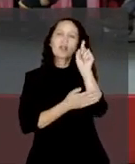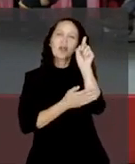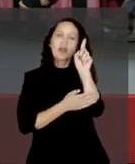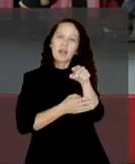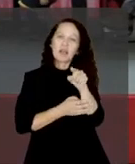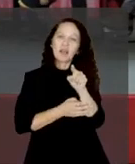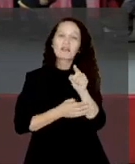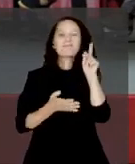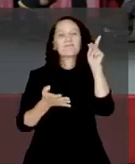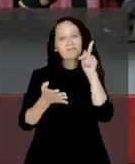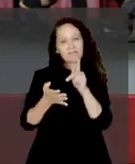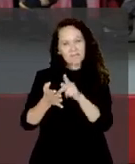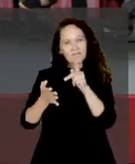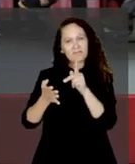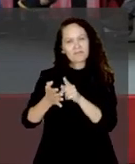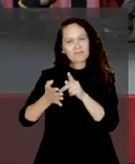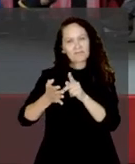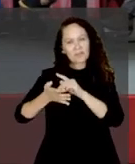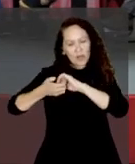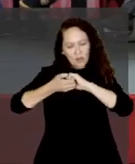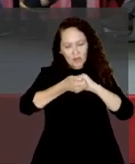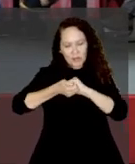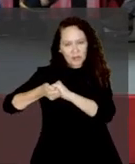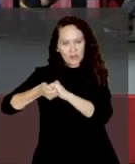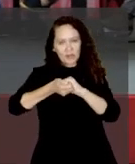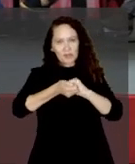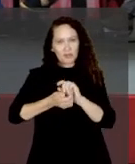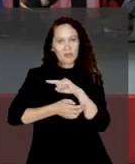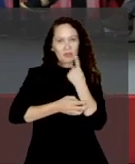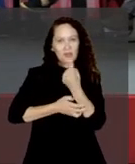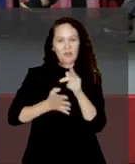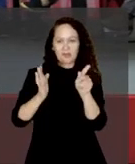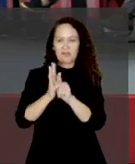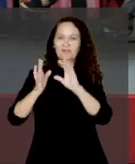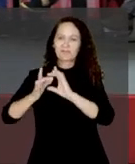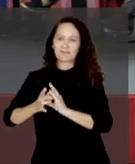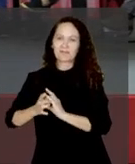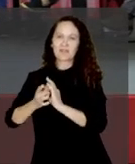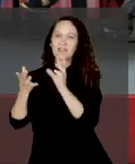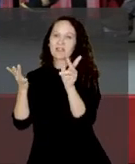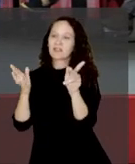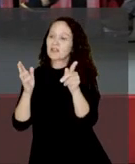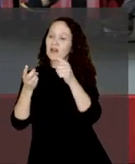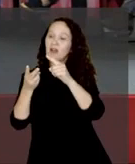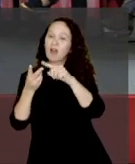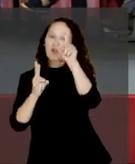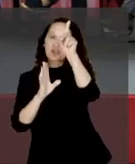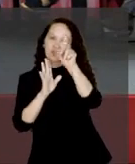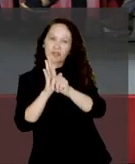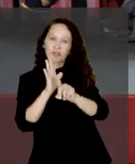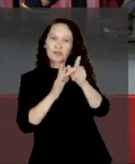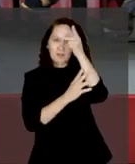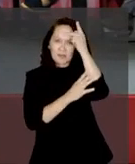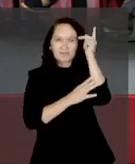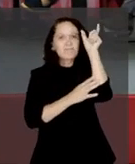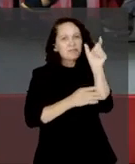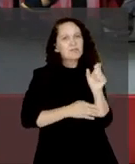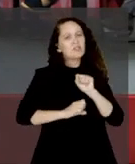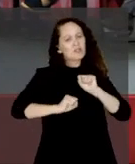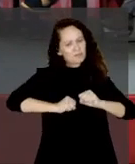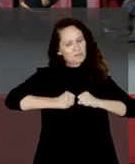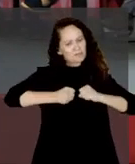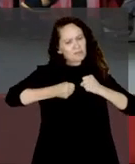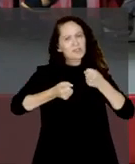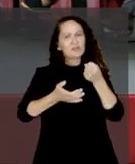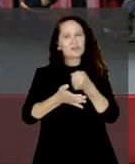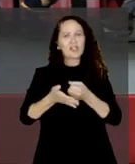Deixa eu, enquanto a gente vai fazendo as falas aqui, só rapidamente anunciar, agradecer a presença de algumas pessoas aqui, o companheiro